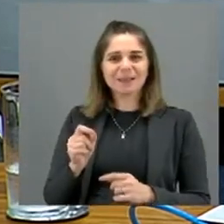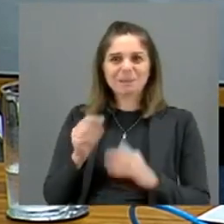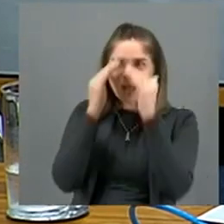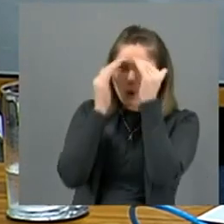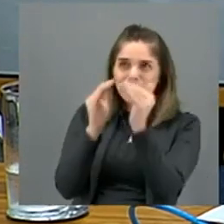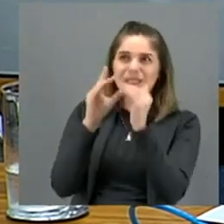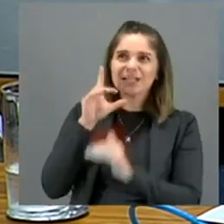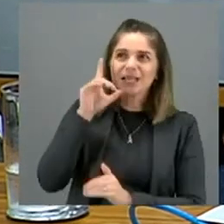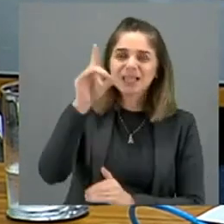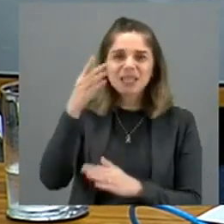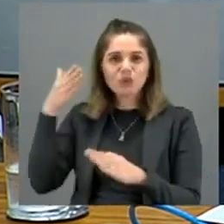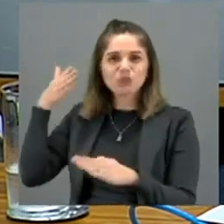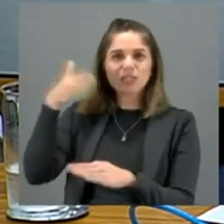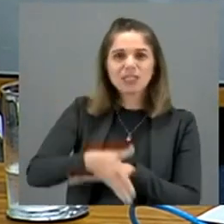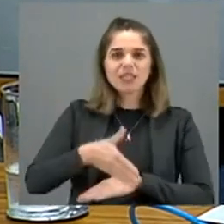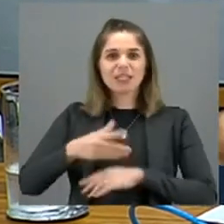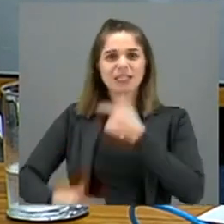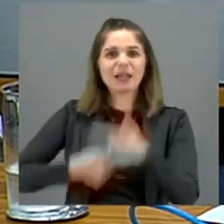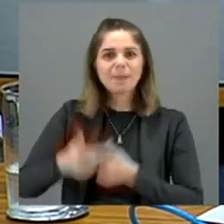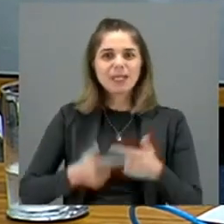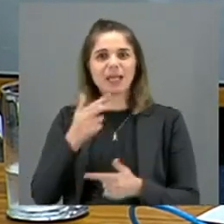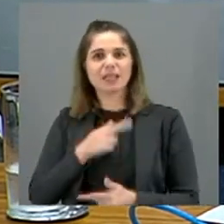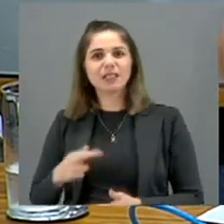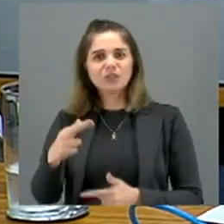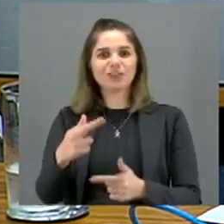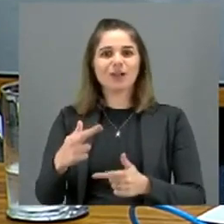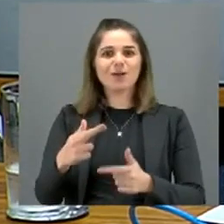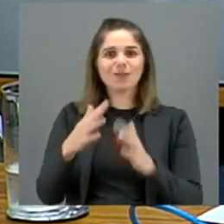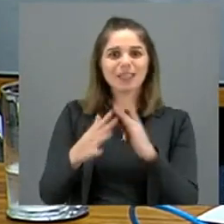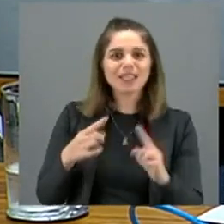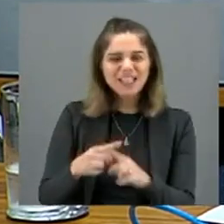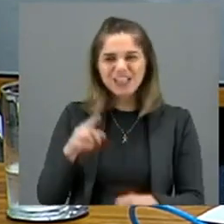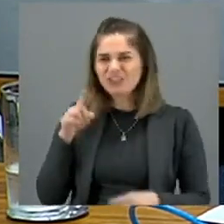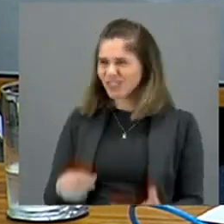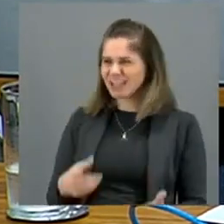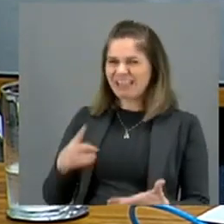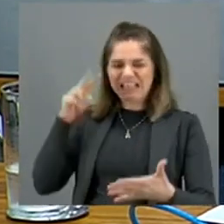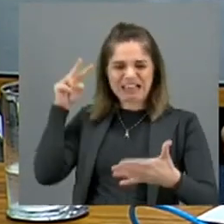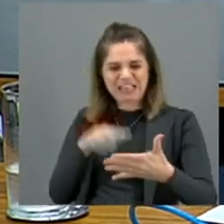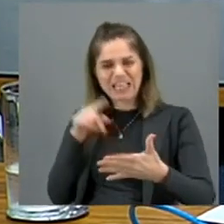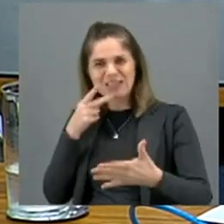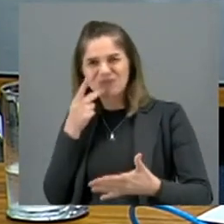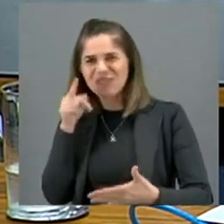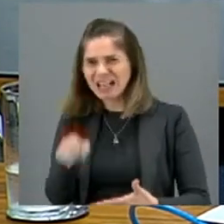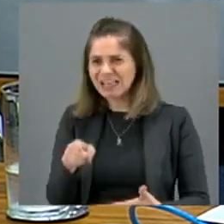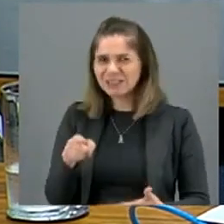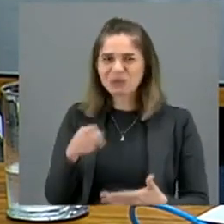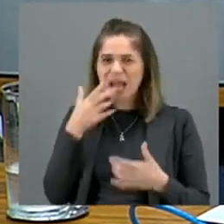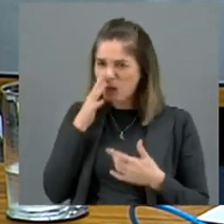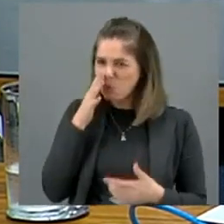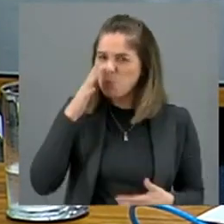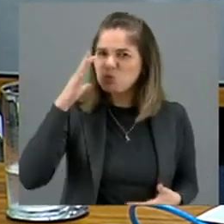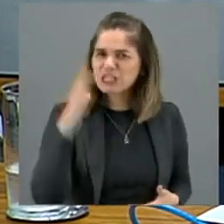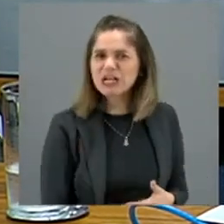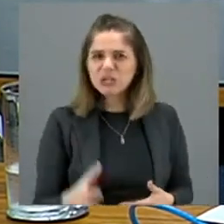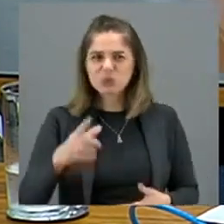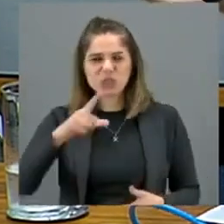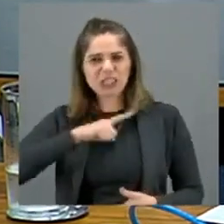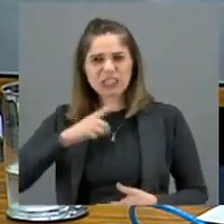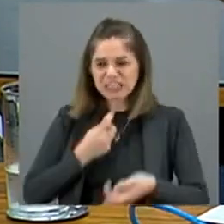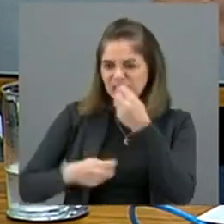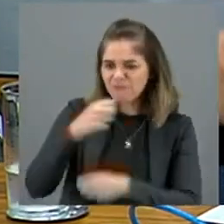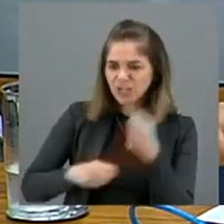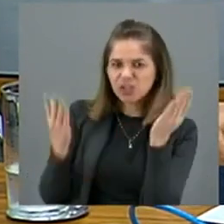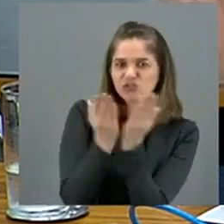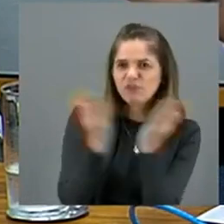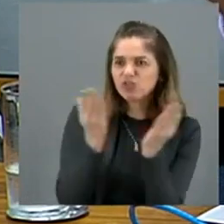que ler que o ministro disse que existem narco-evangélicos. Dê nome, ministro. Quem